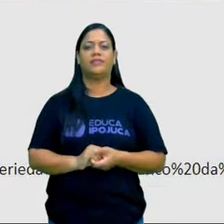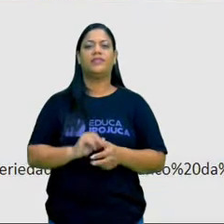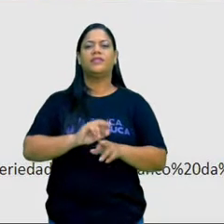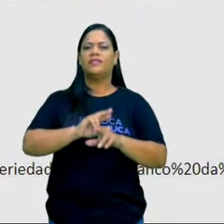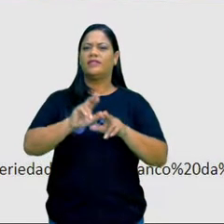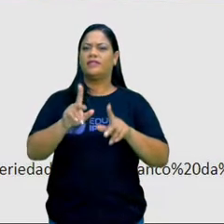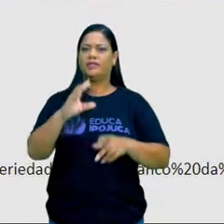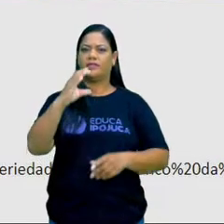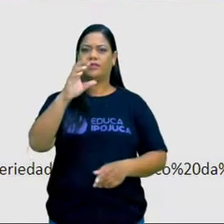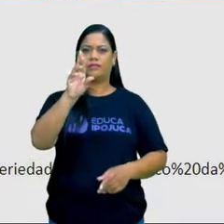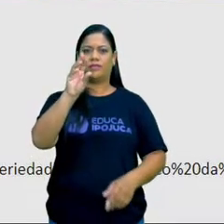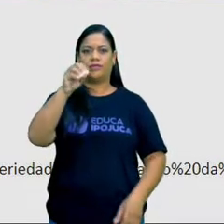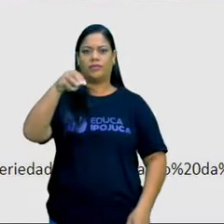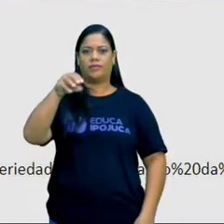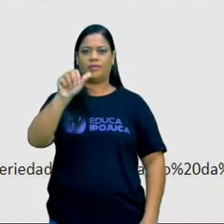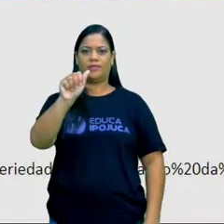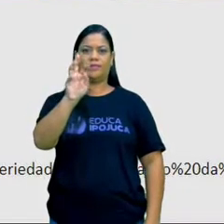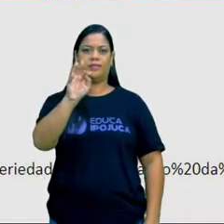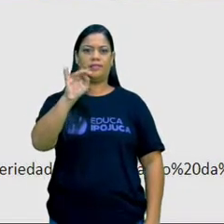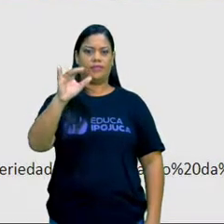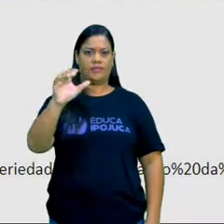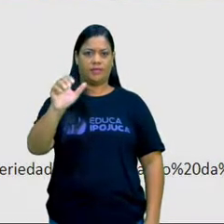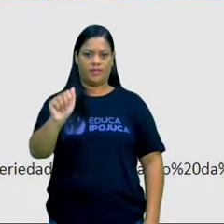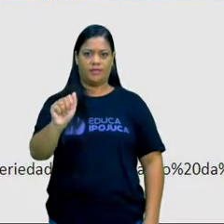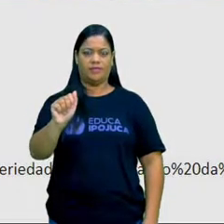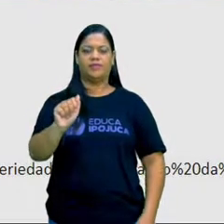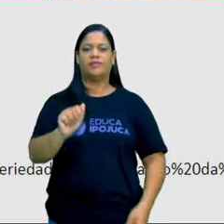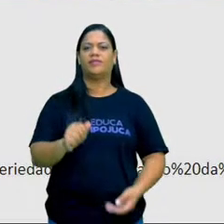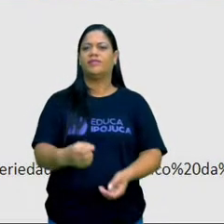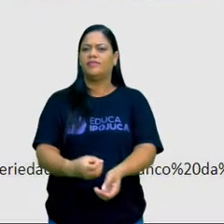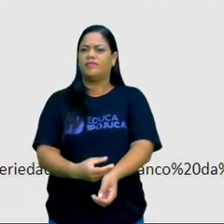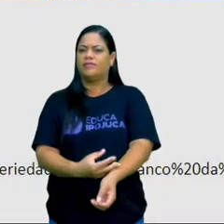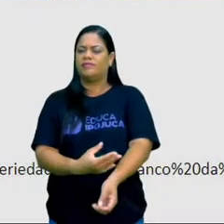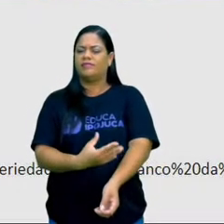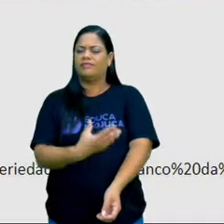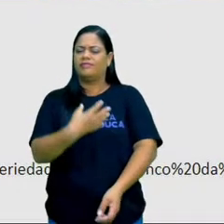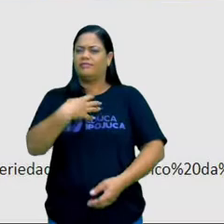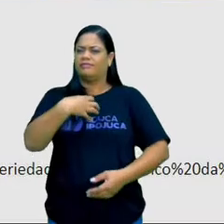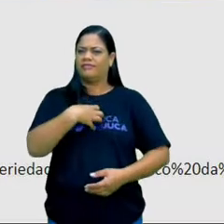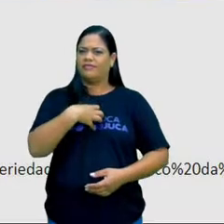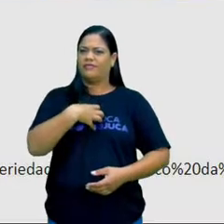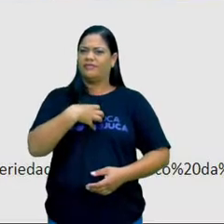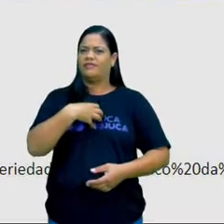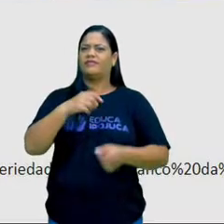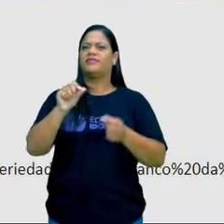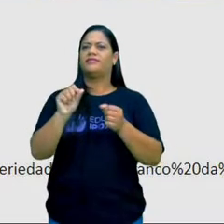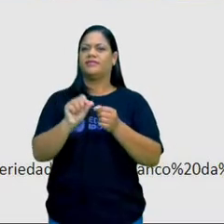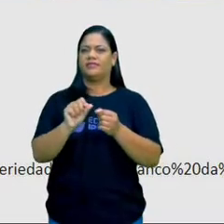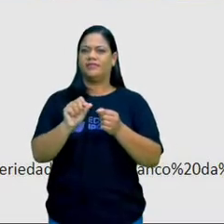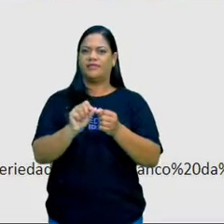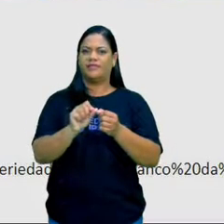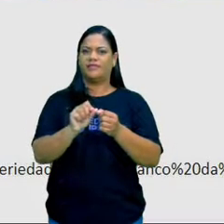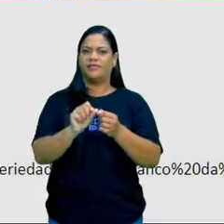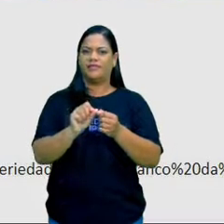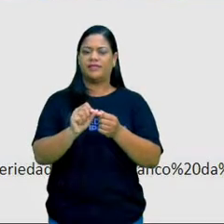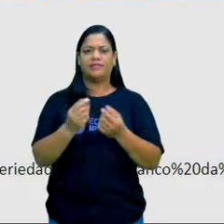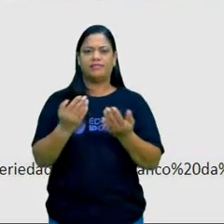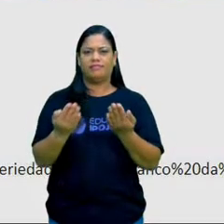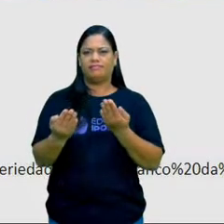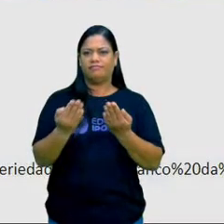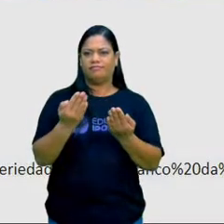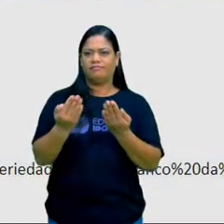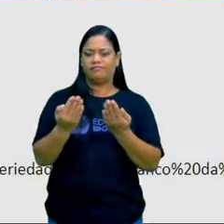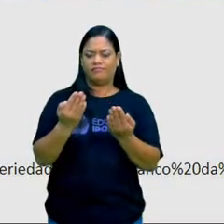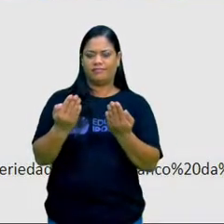todas as cores do espectro solar. Decorrente dessas sensações, é possível fazer associação materiais